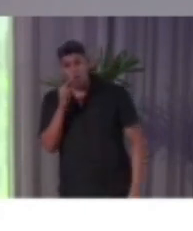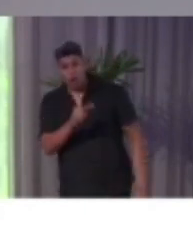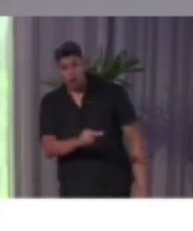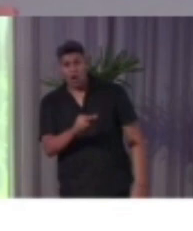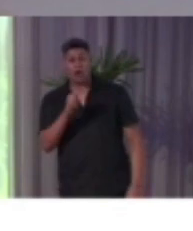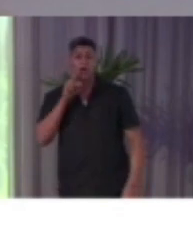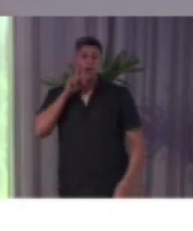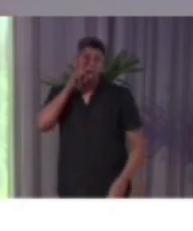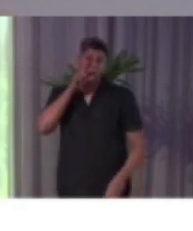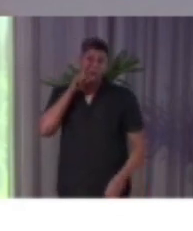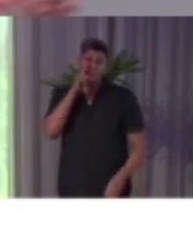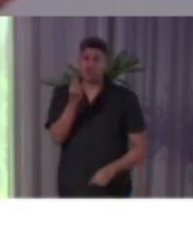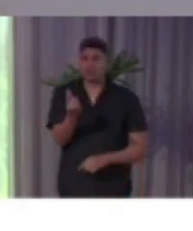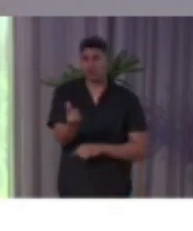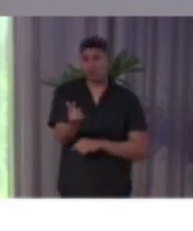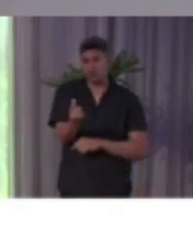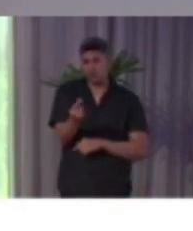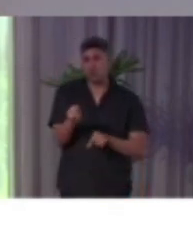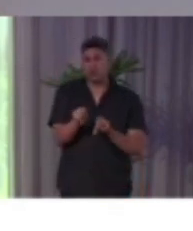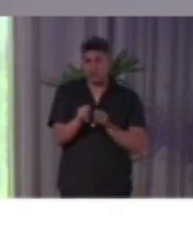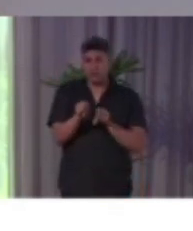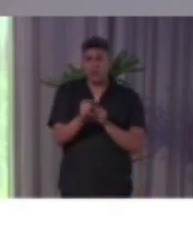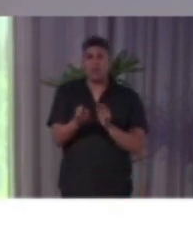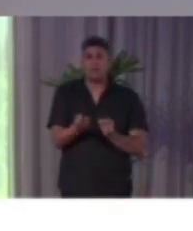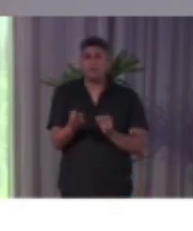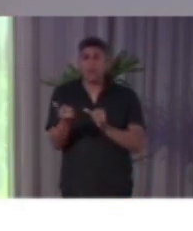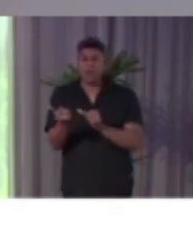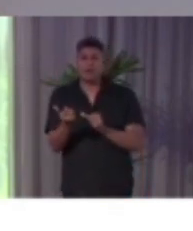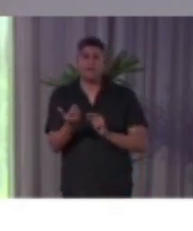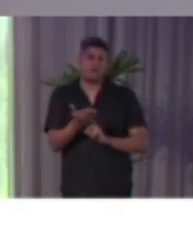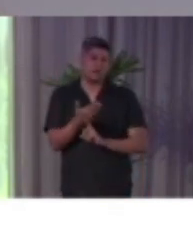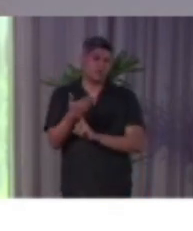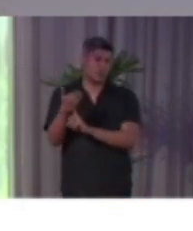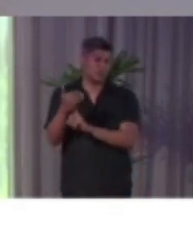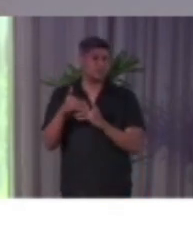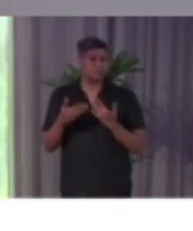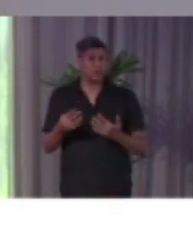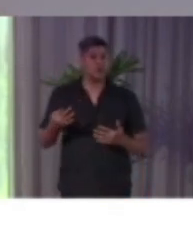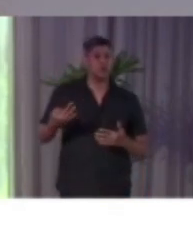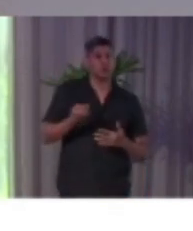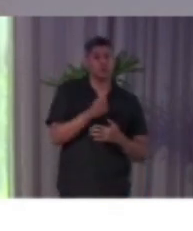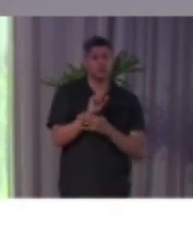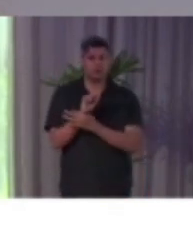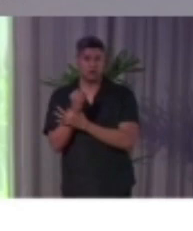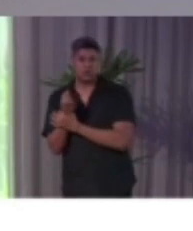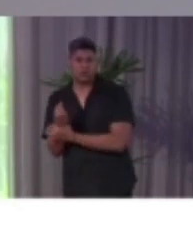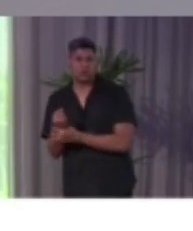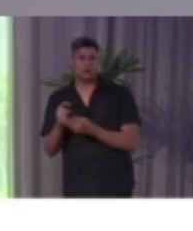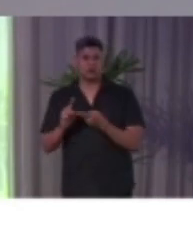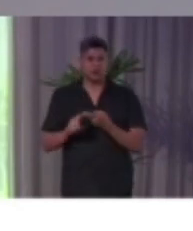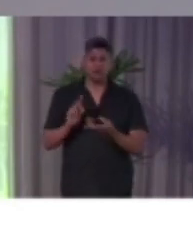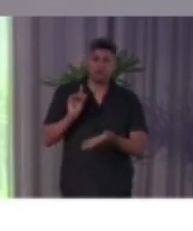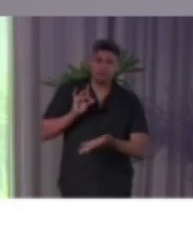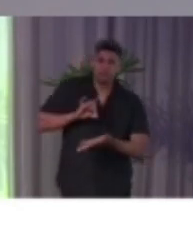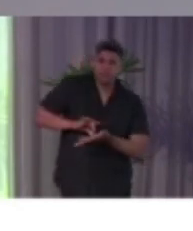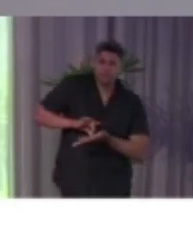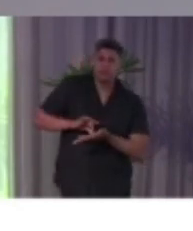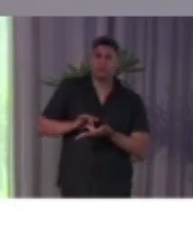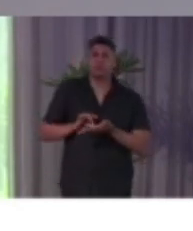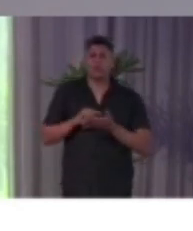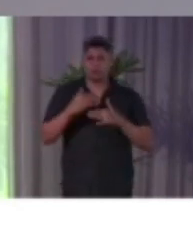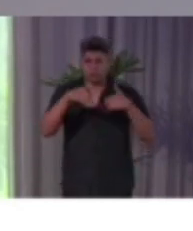riscos, para os custos e para os benefícios dessas tecnologias. Então, todas as questões de segurança, eficácia, efetividade,